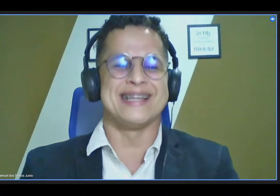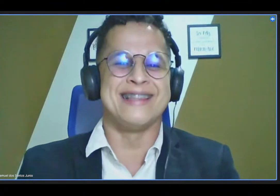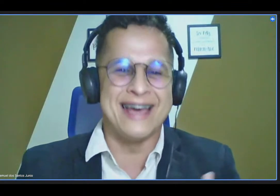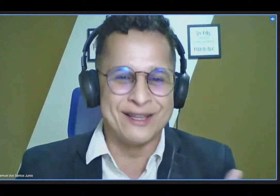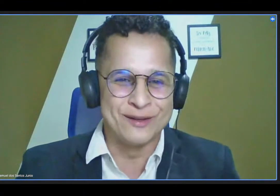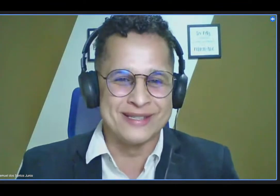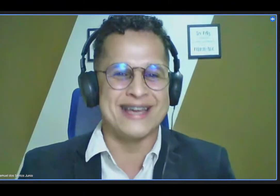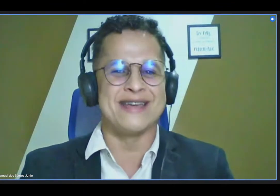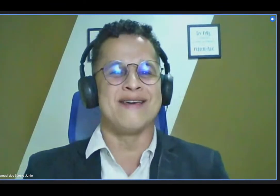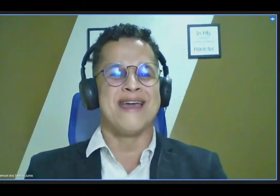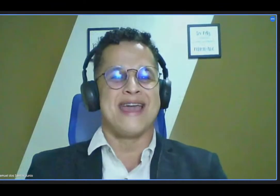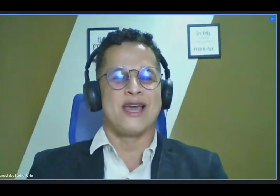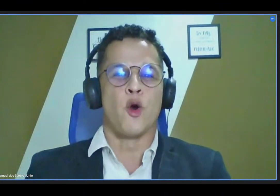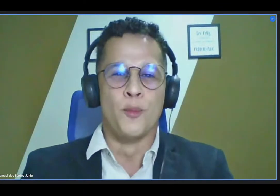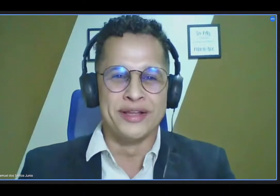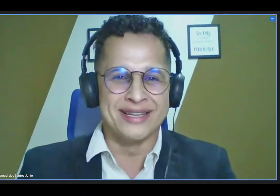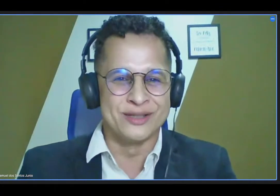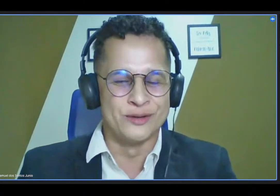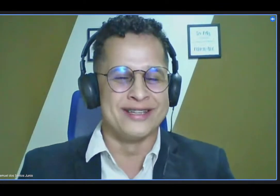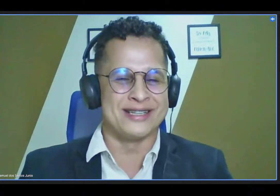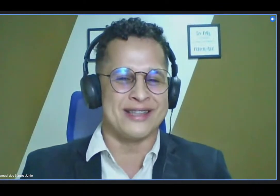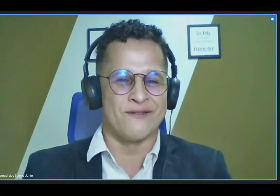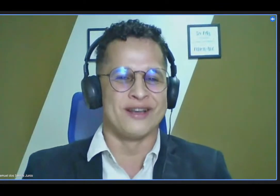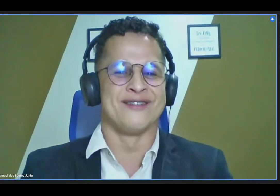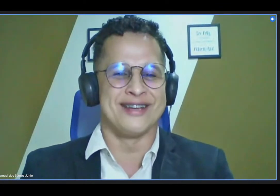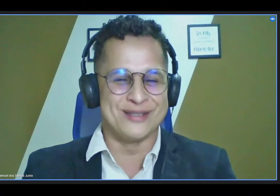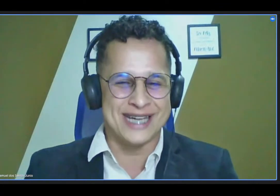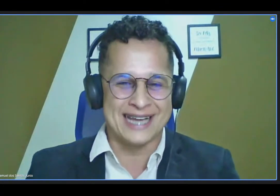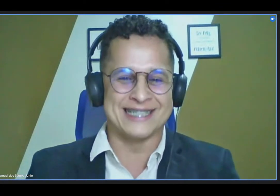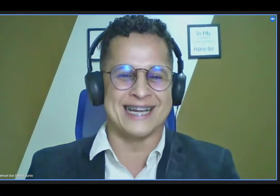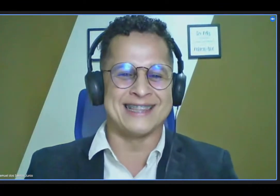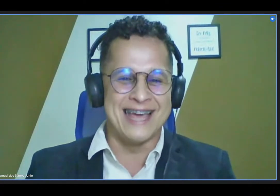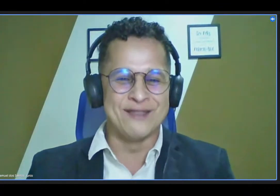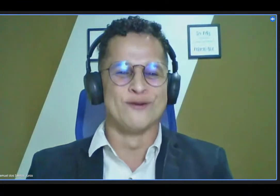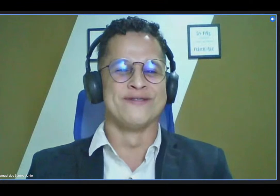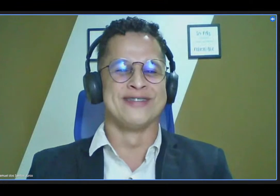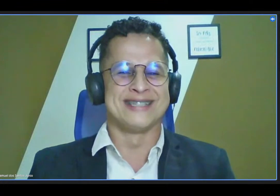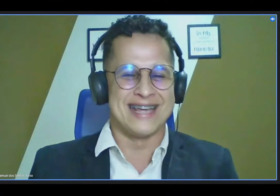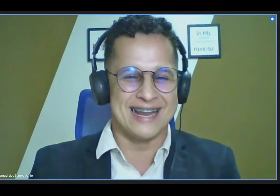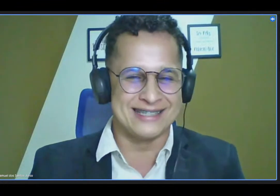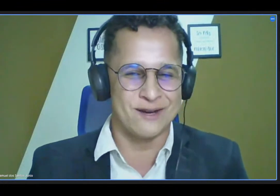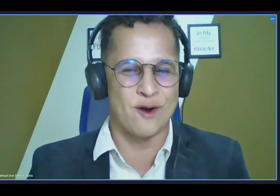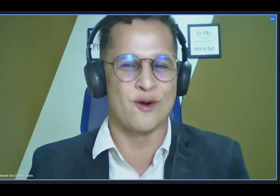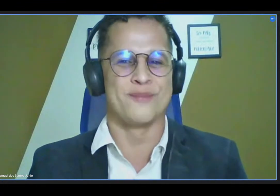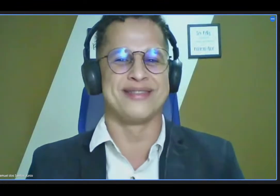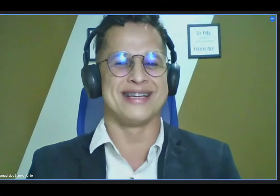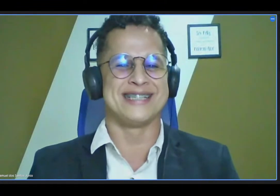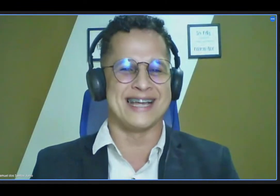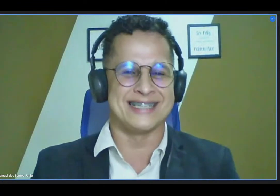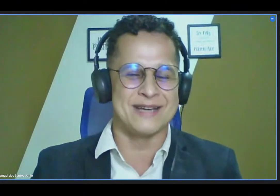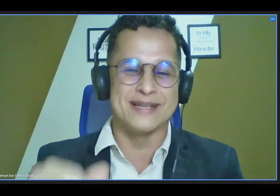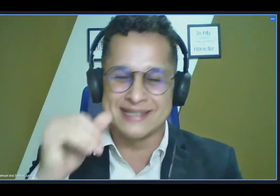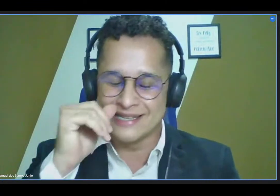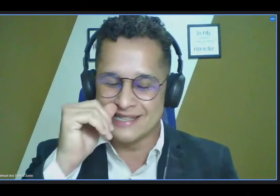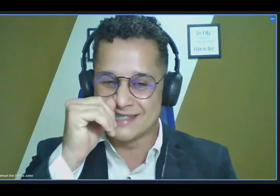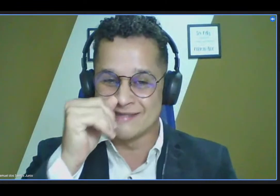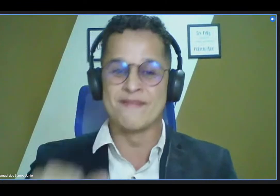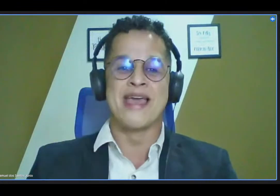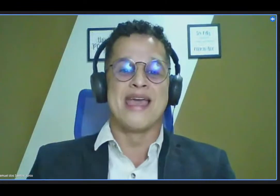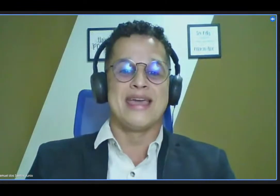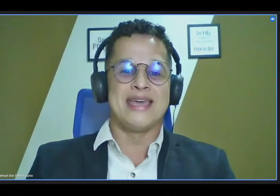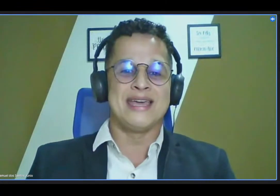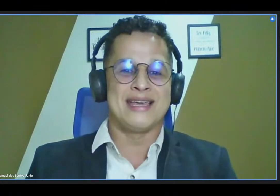participando, sedentos aí e com muitas dúvidas. Eu estava olhando ali o chat, já tem dúvidas em relação ao Comitê de Ética e